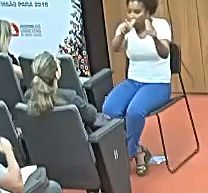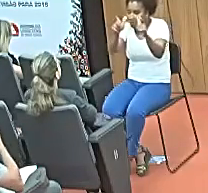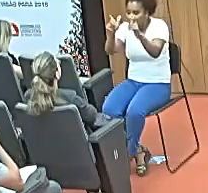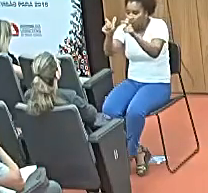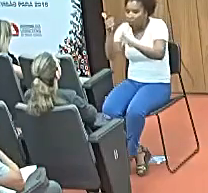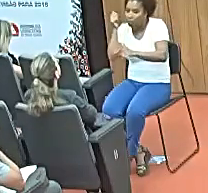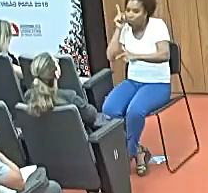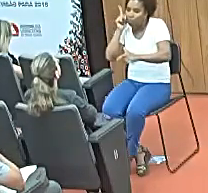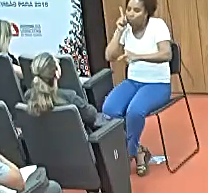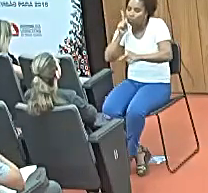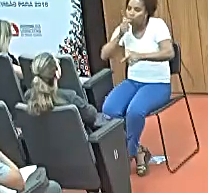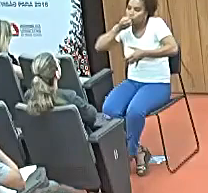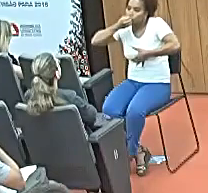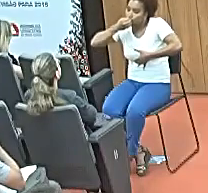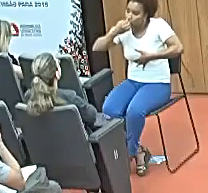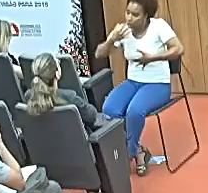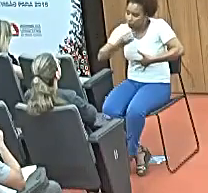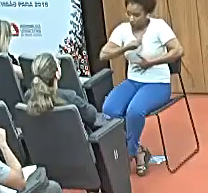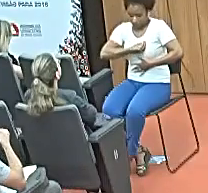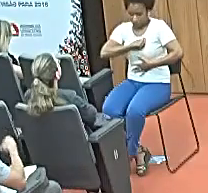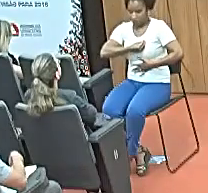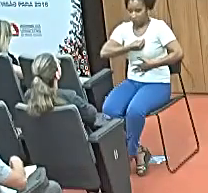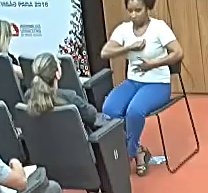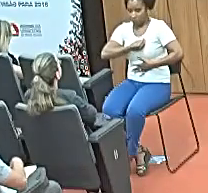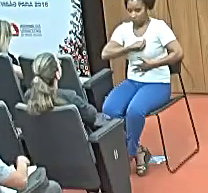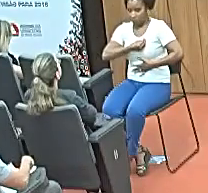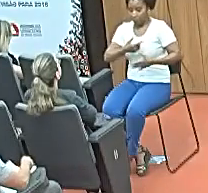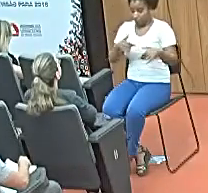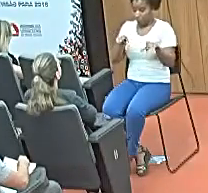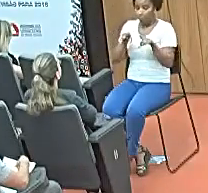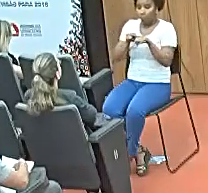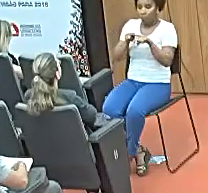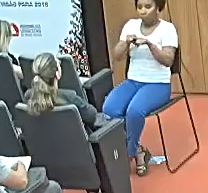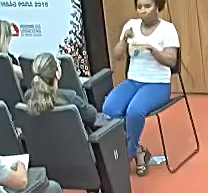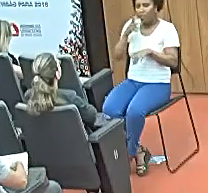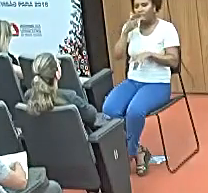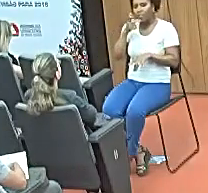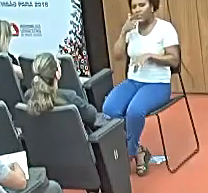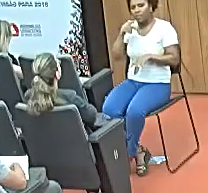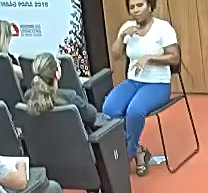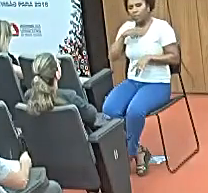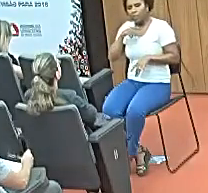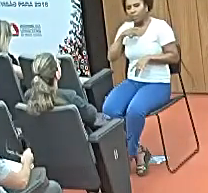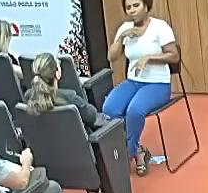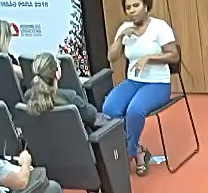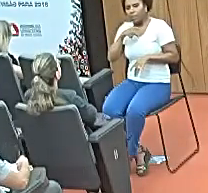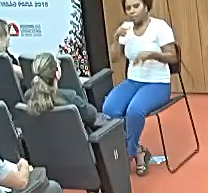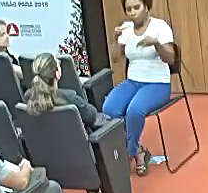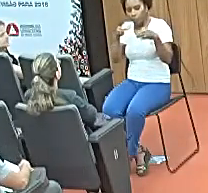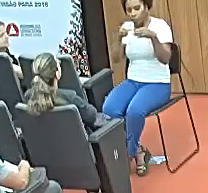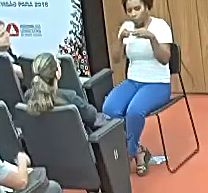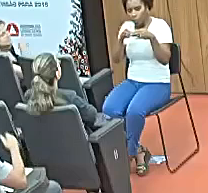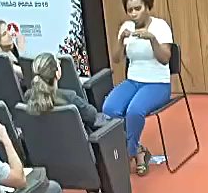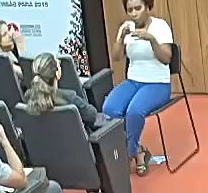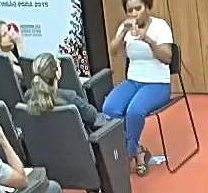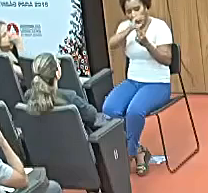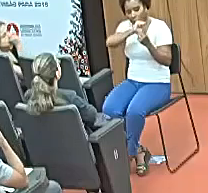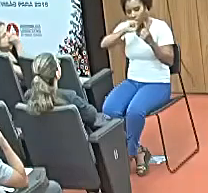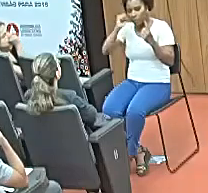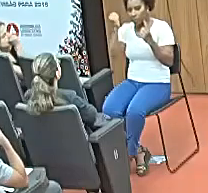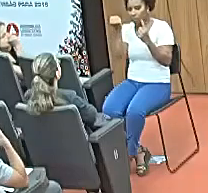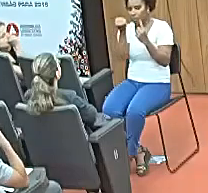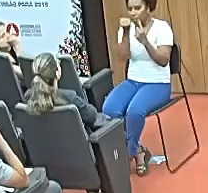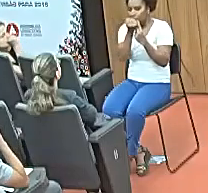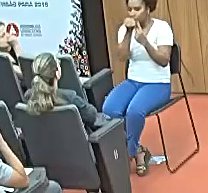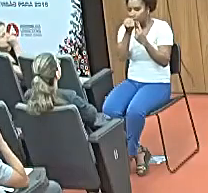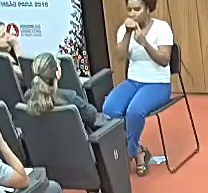fortalecer a operacionalização da gestão compartilhada do sistema único de assistência social com a ampliação